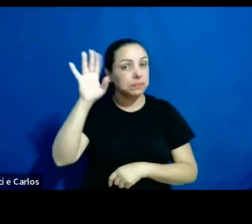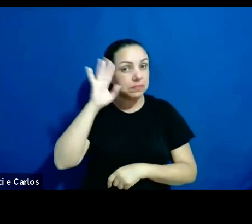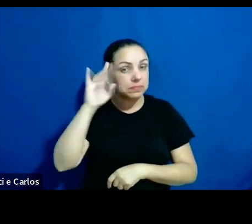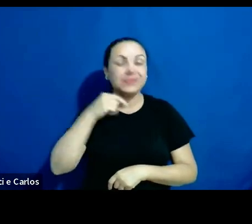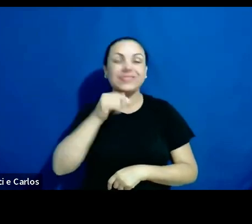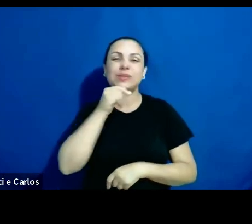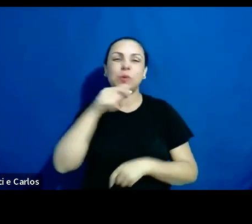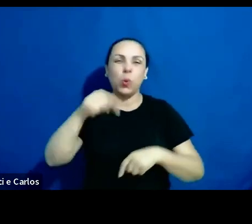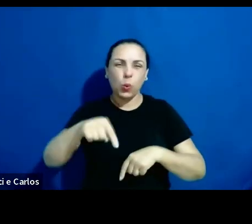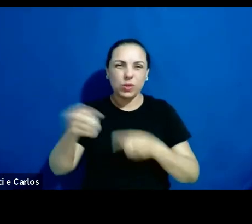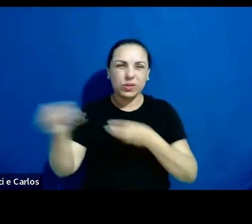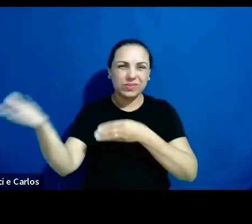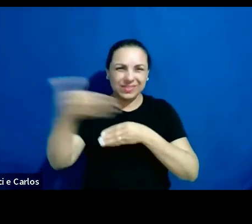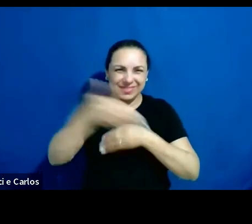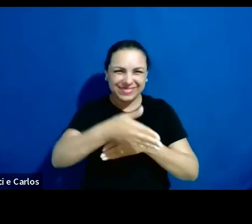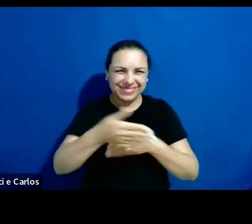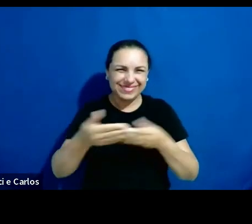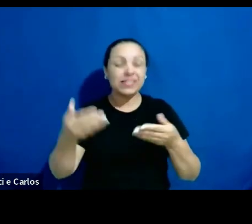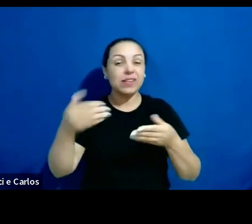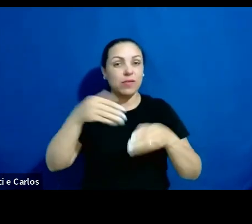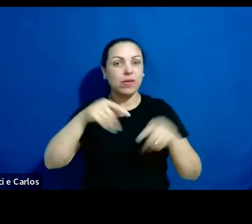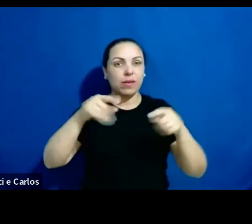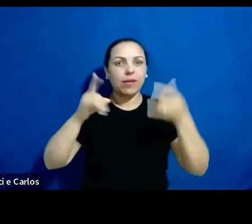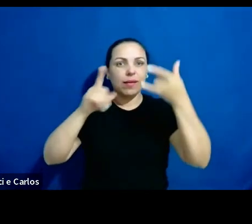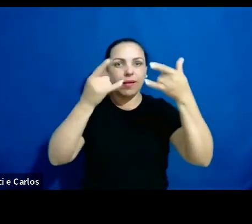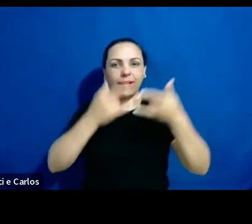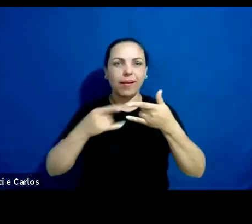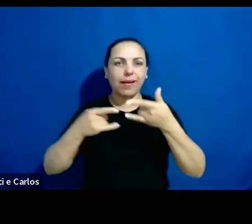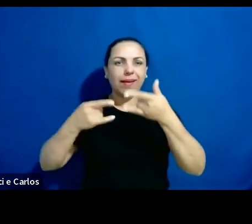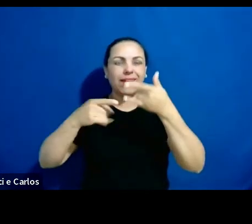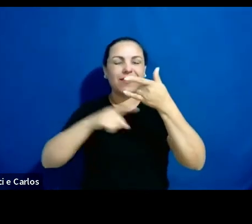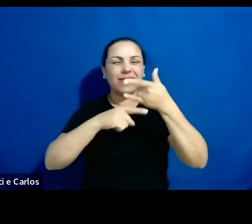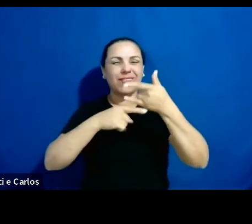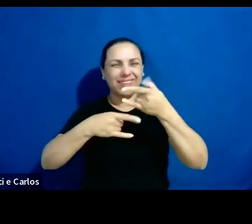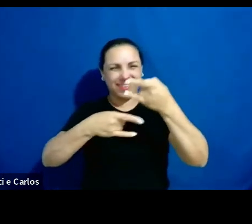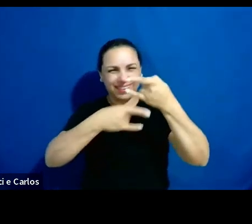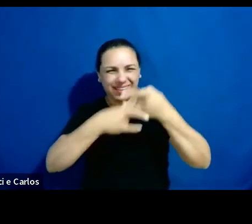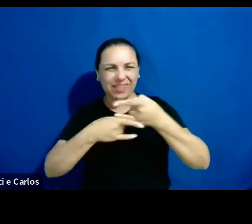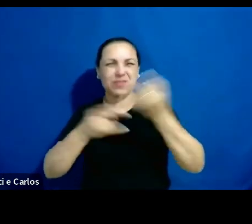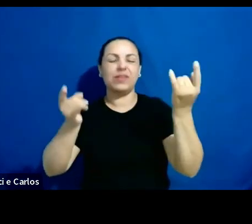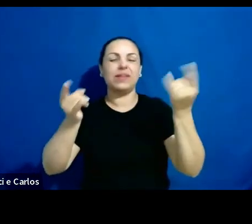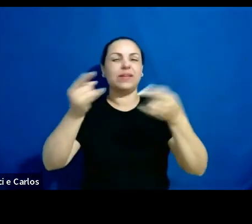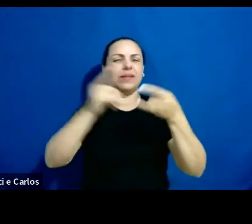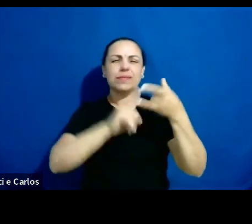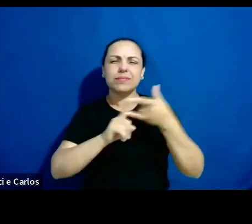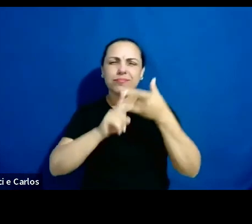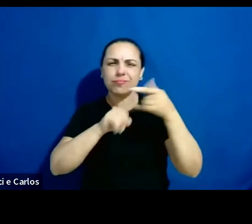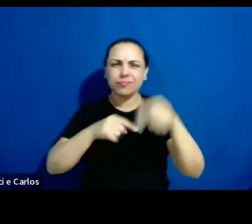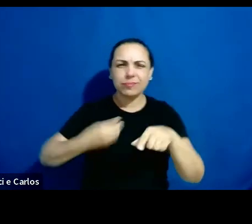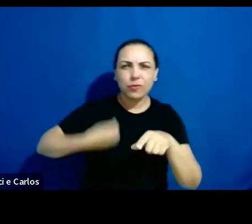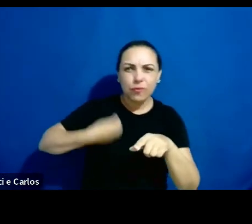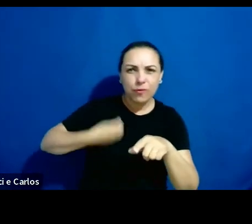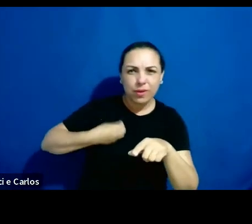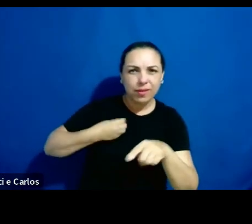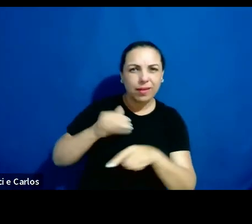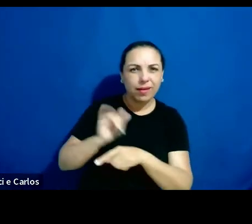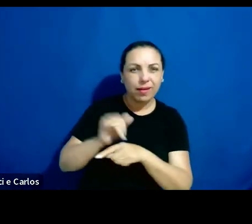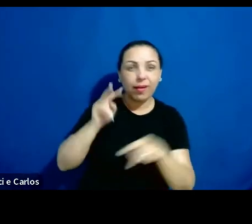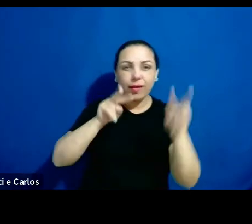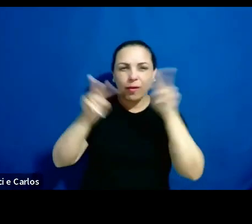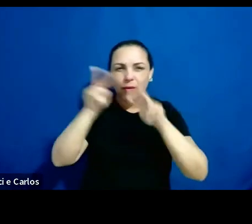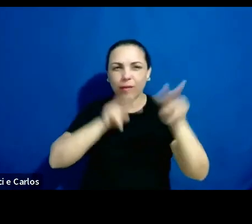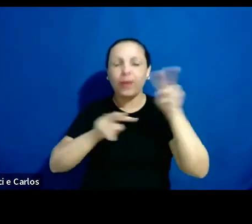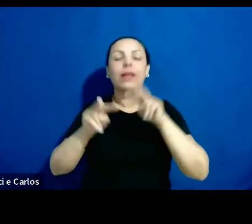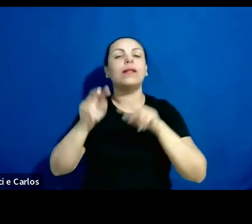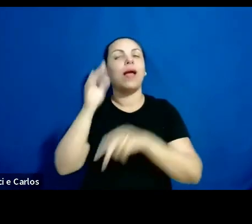hoje, é porque você precisa ouvir, precisa mudar o seu estilo de vida, e alguém que